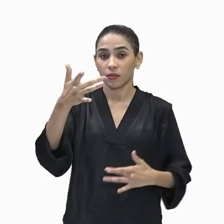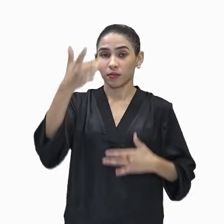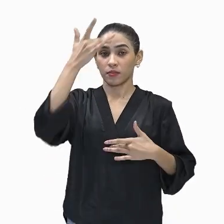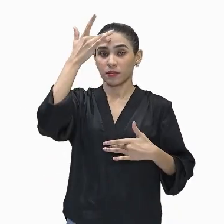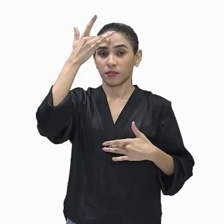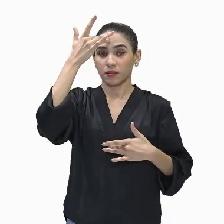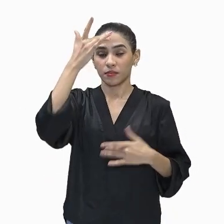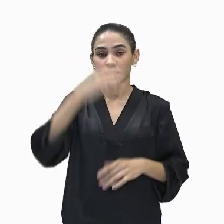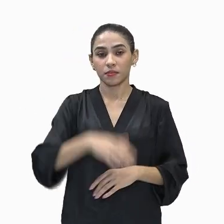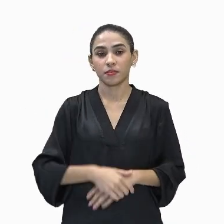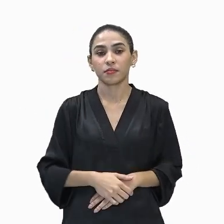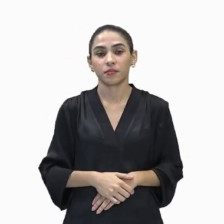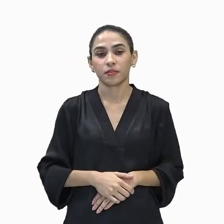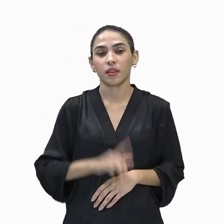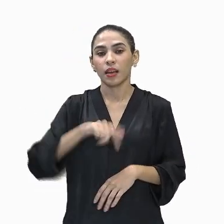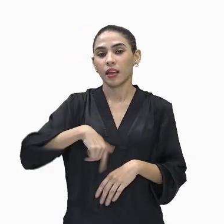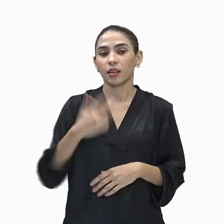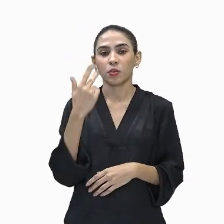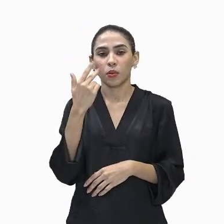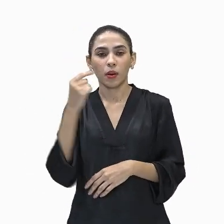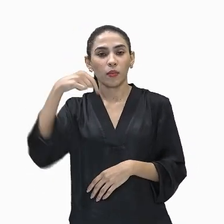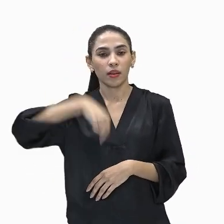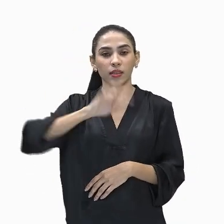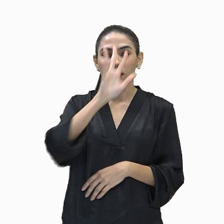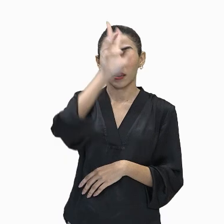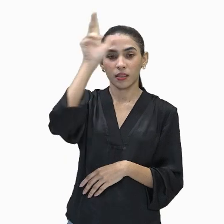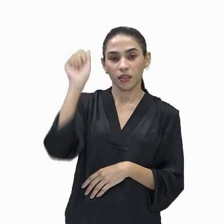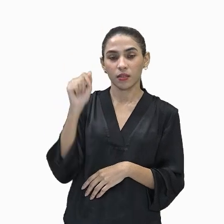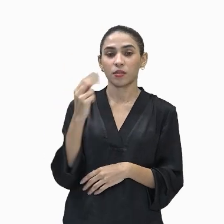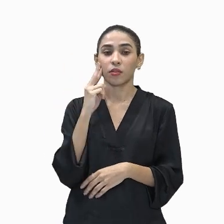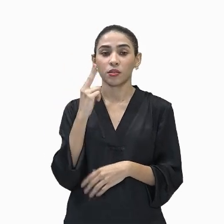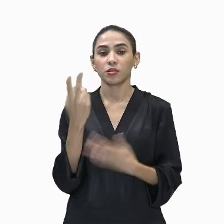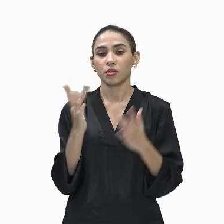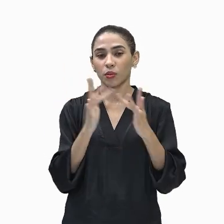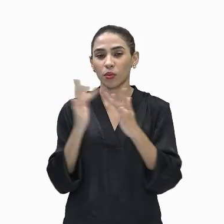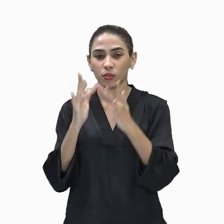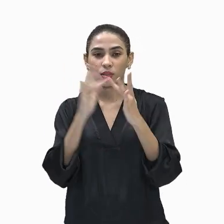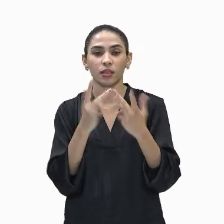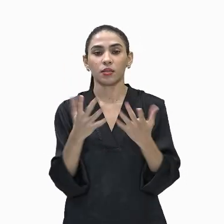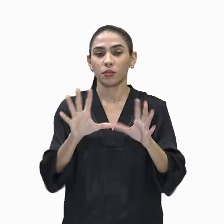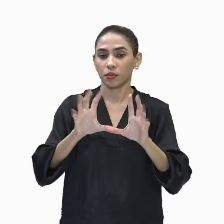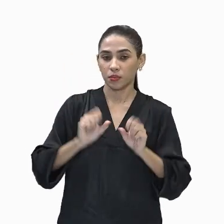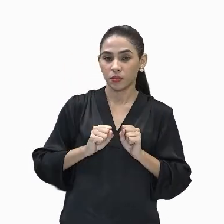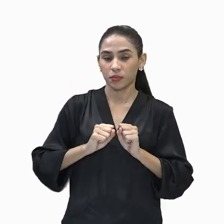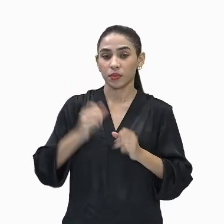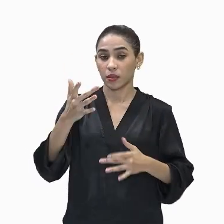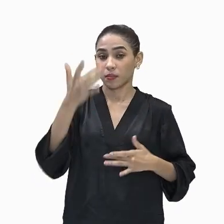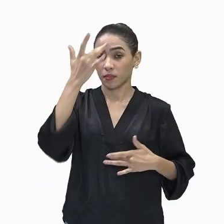norte a malária é muito comum, né? É muito comum a gente ver aí pessoas acometidas por essa